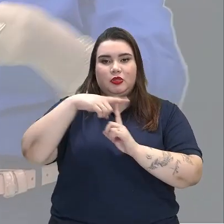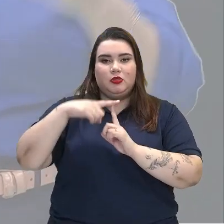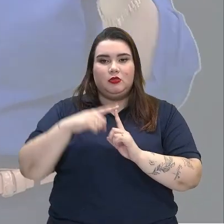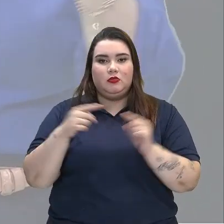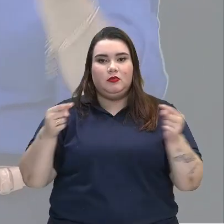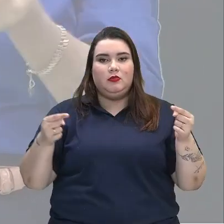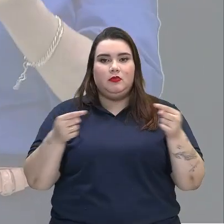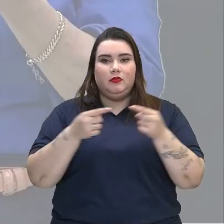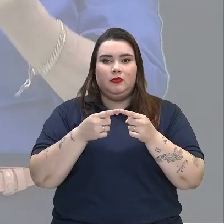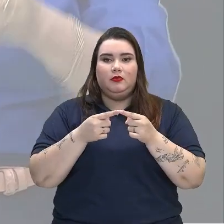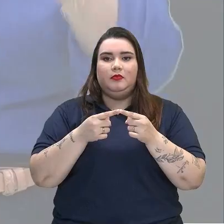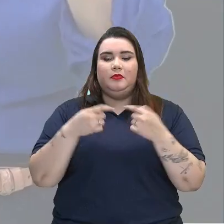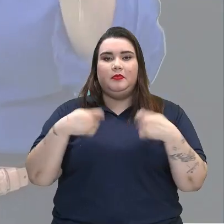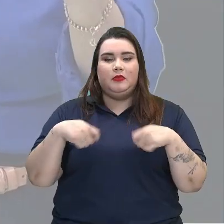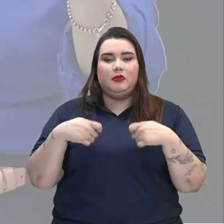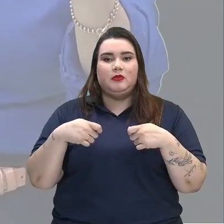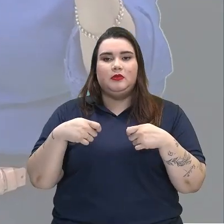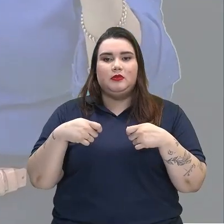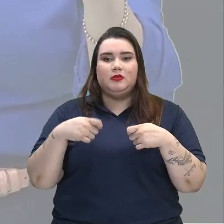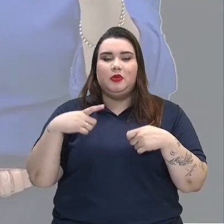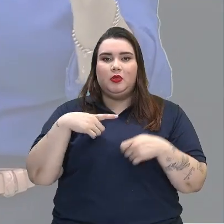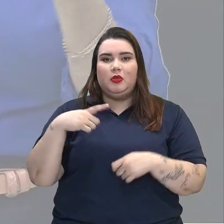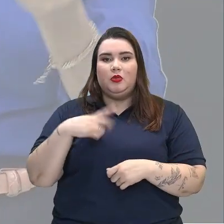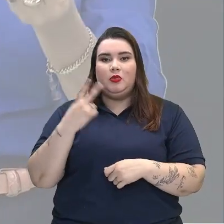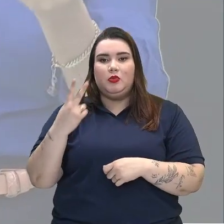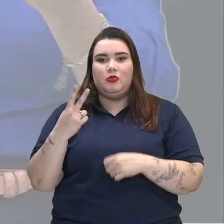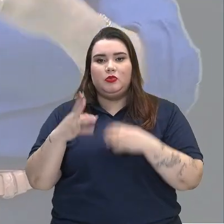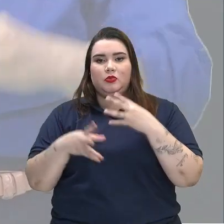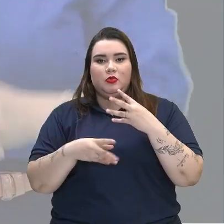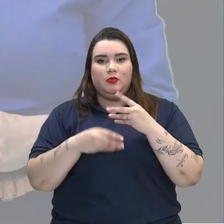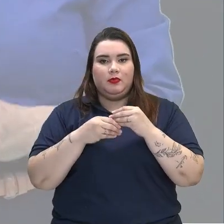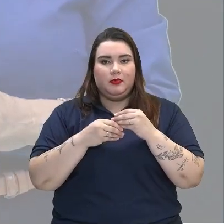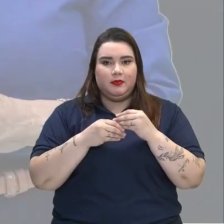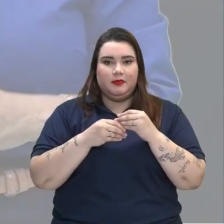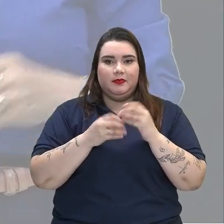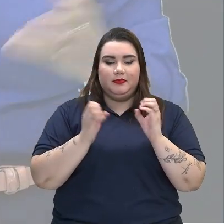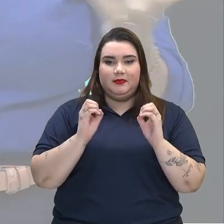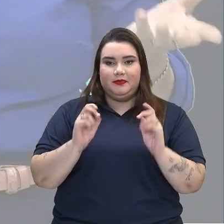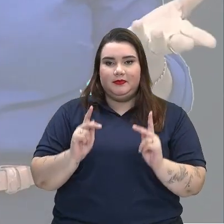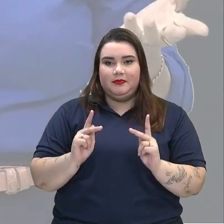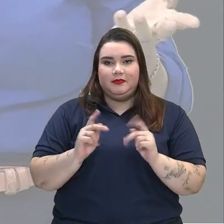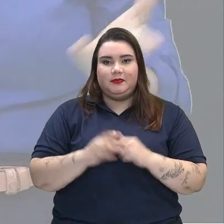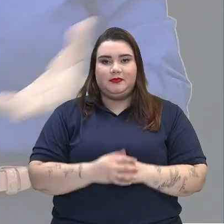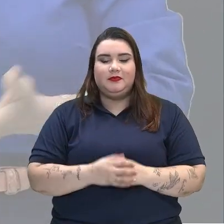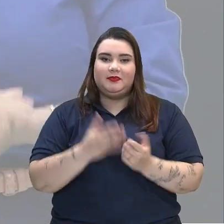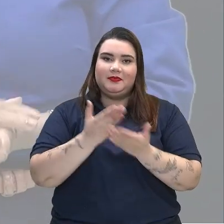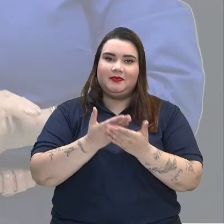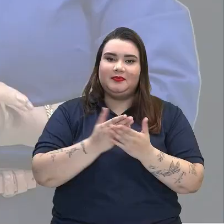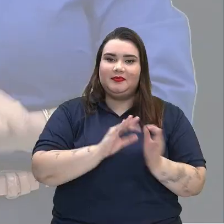vai exigir dois complementos, um com e outro sem preposição. Então, essa foi a